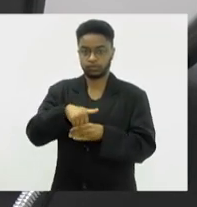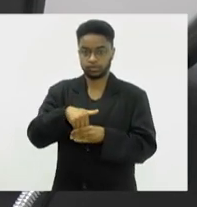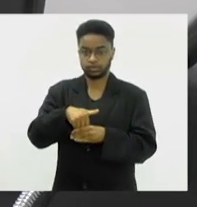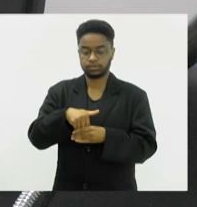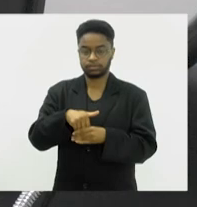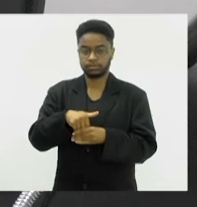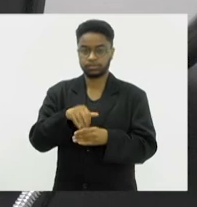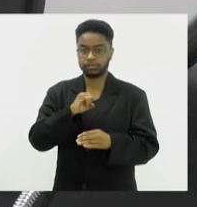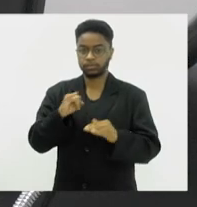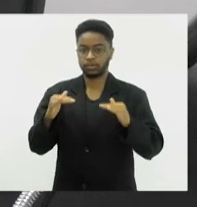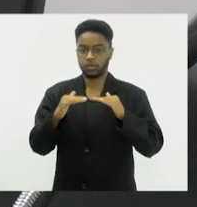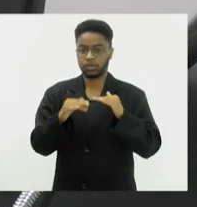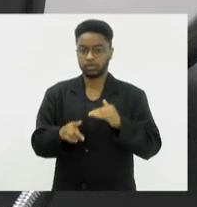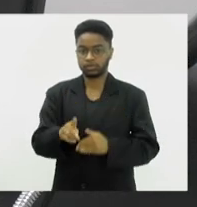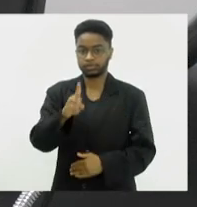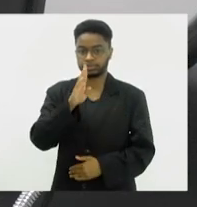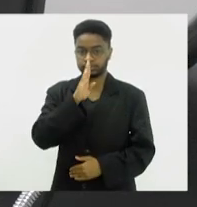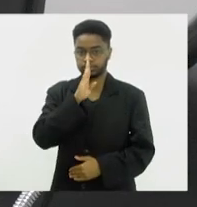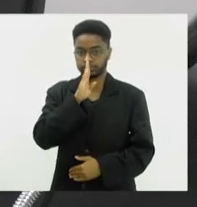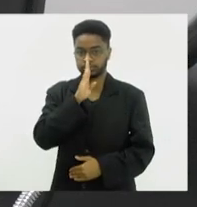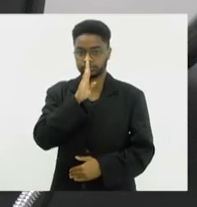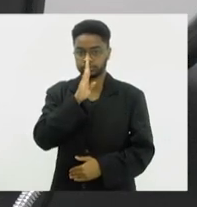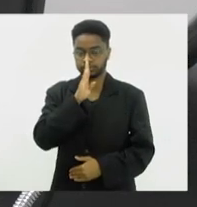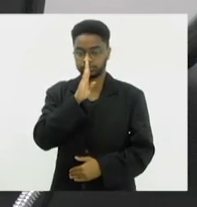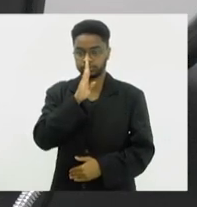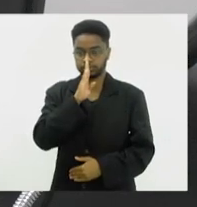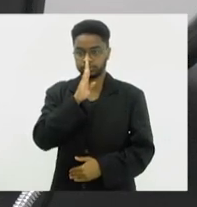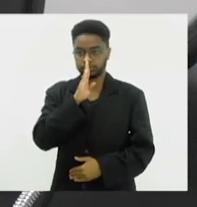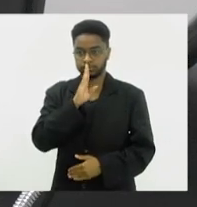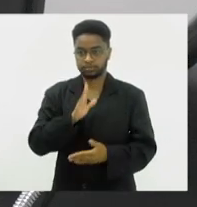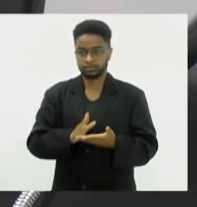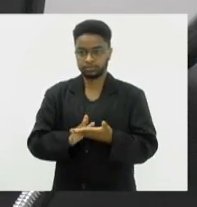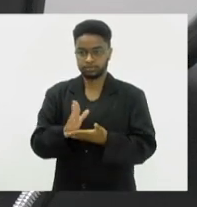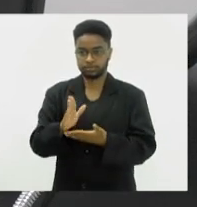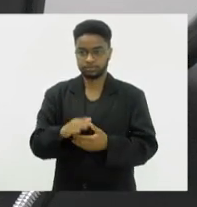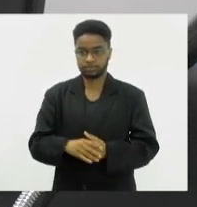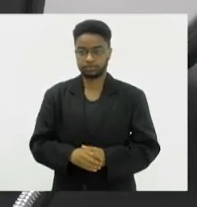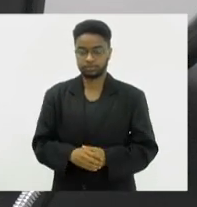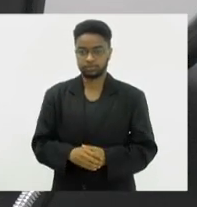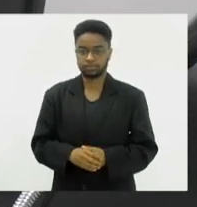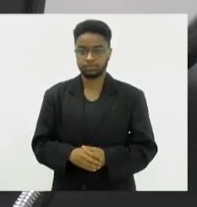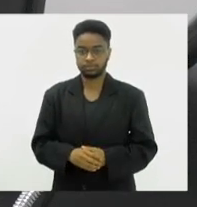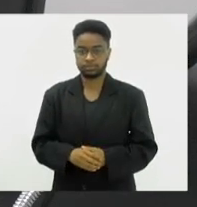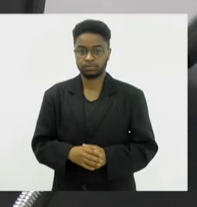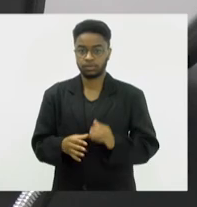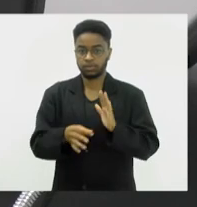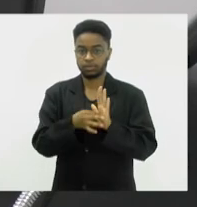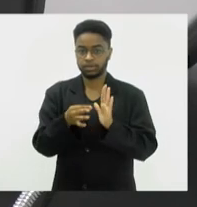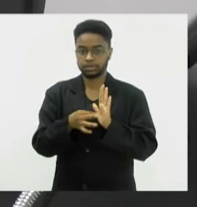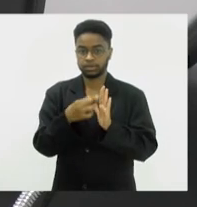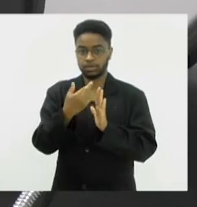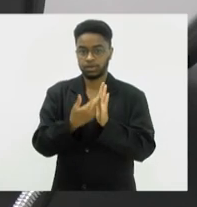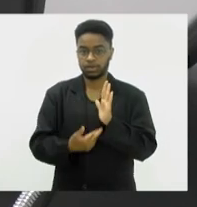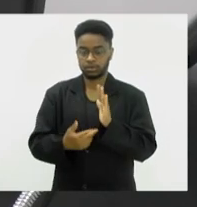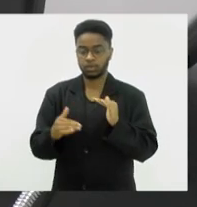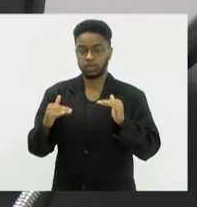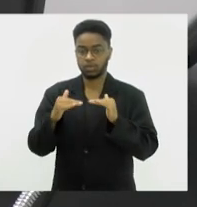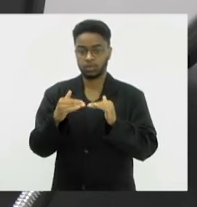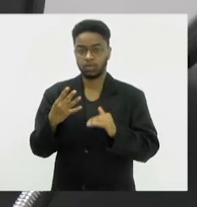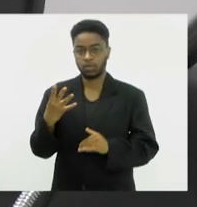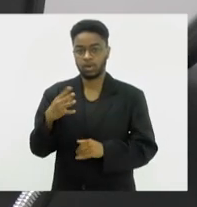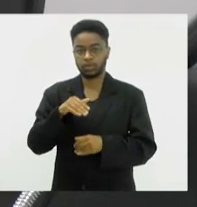votação. Os senhores que acordam permaneçam como estão. Aprovado o parecer do relator pelos 4